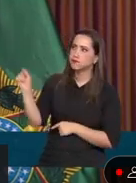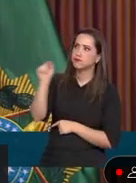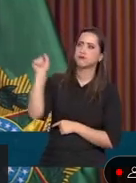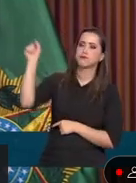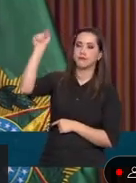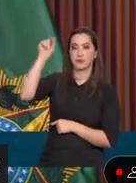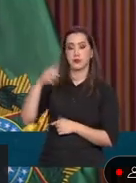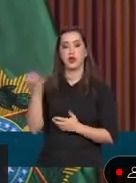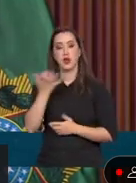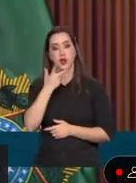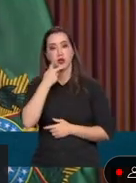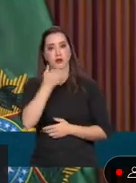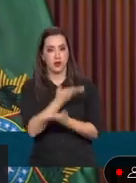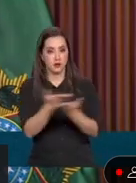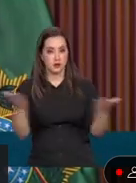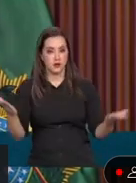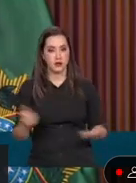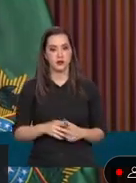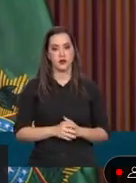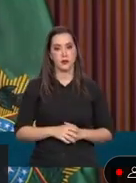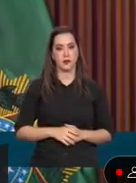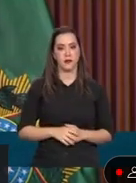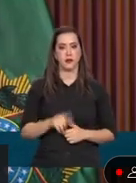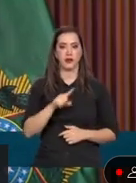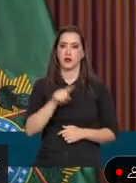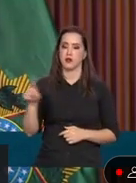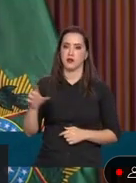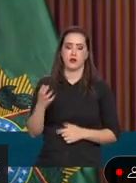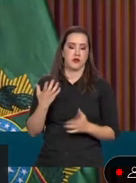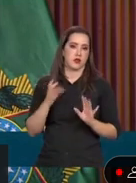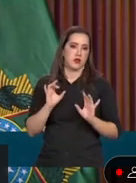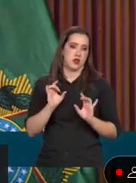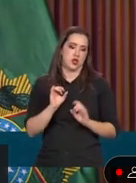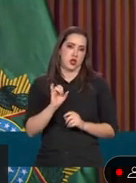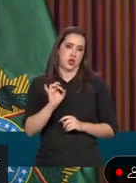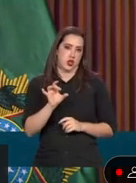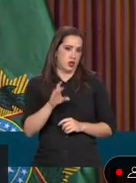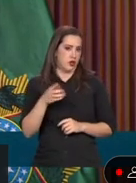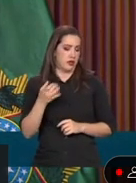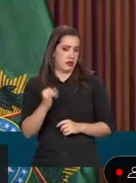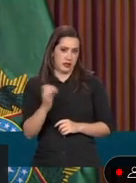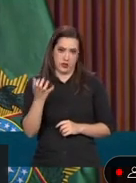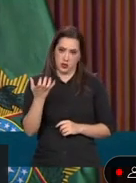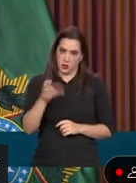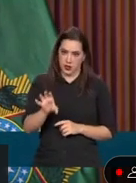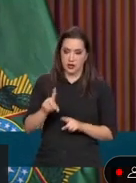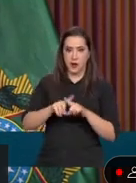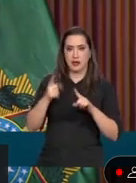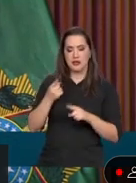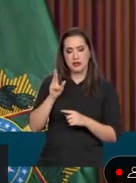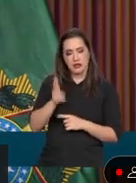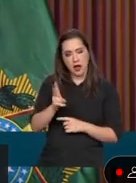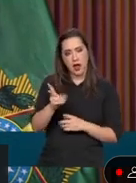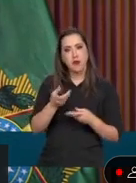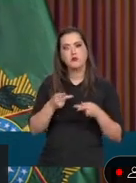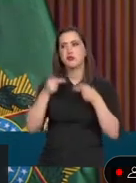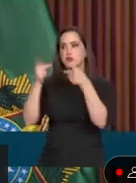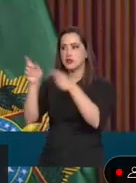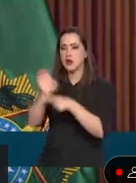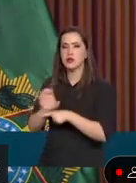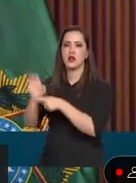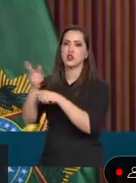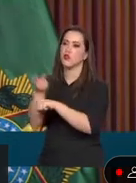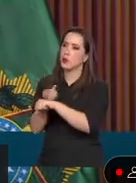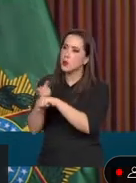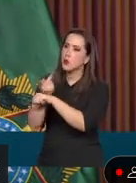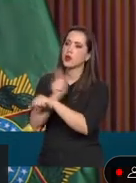vocês, vocês só não me atendem se não quiserem, porque em cada estado que eu chegar, eu vou